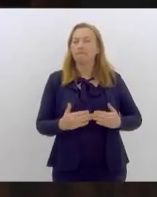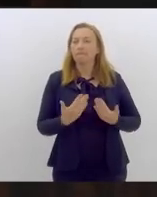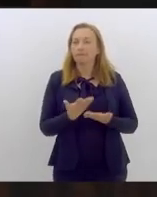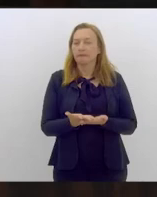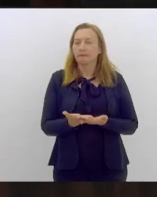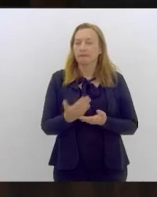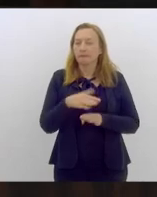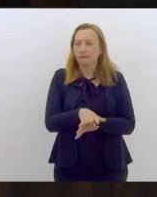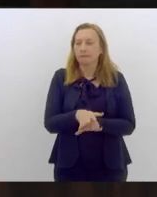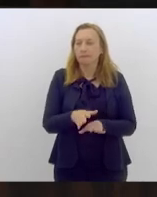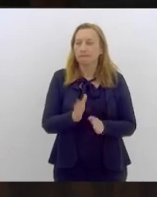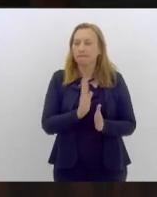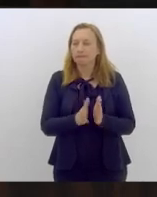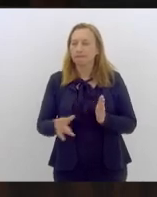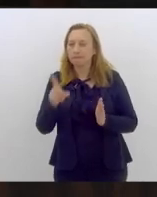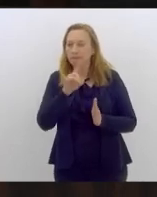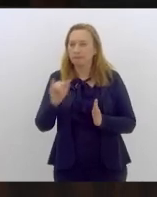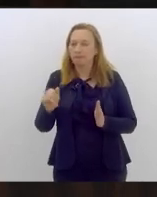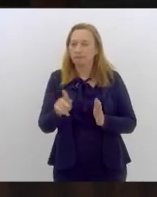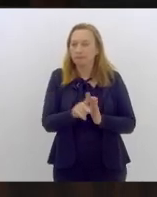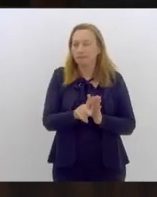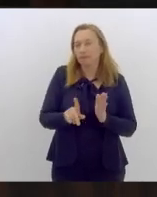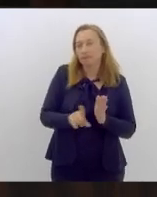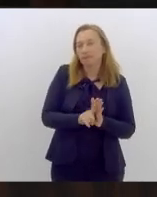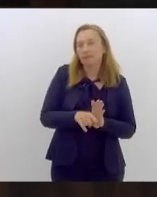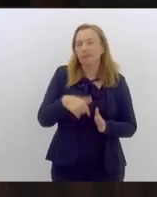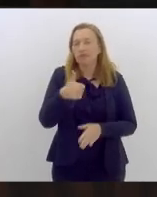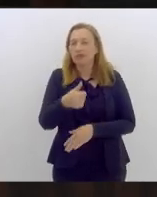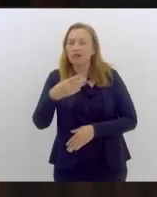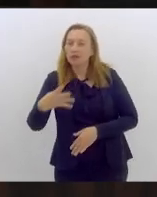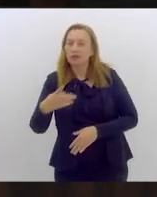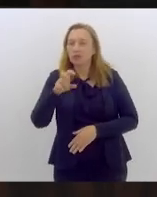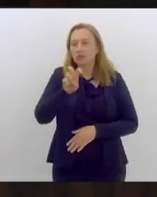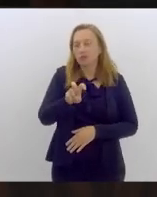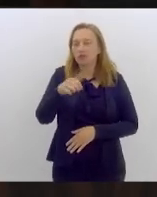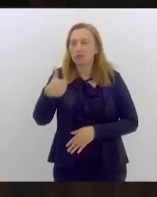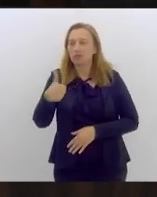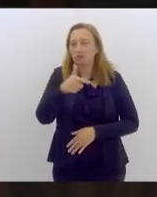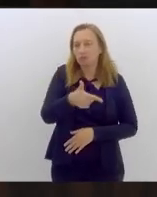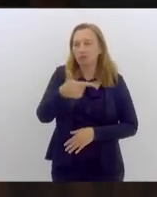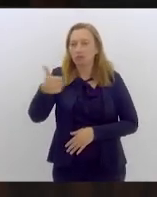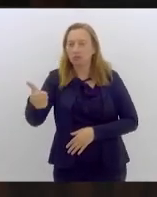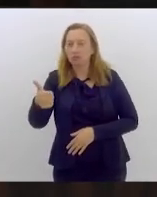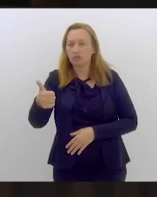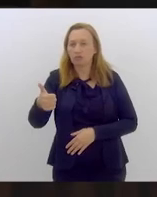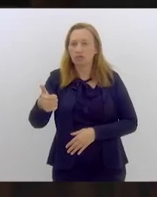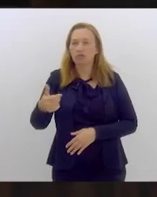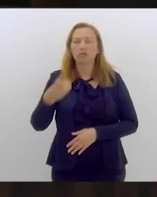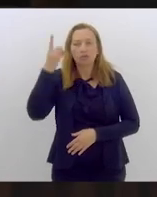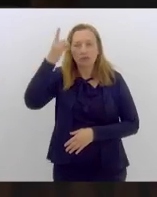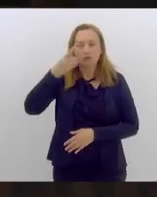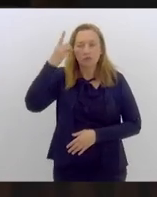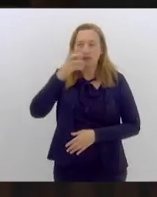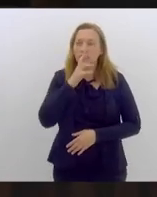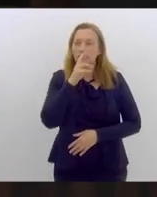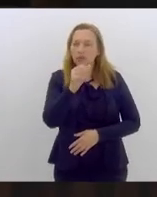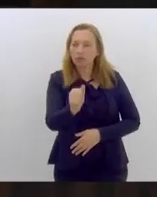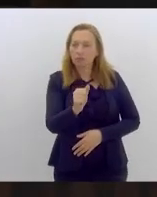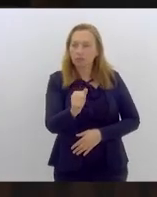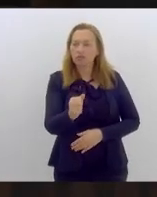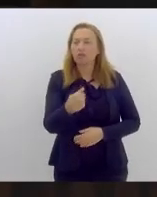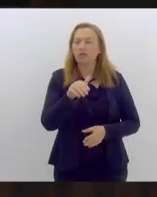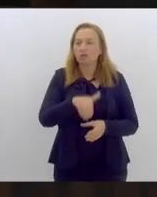a inclusão na ordem do dia, projeto de lei 1451 de 2022, deputado Rodrigo Amorim.